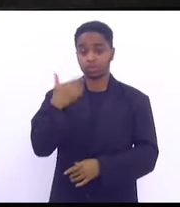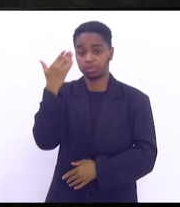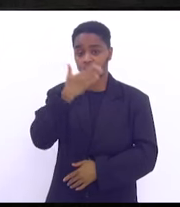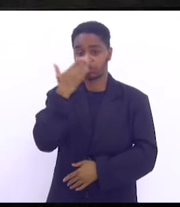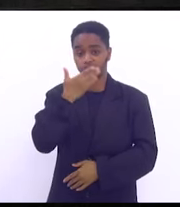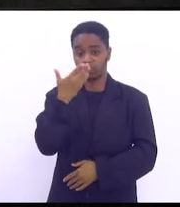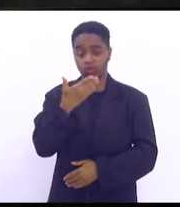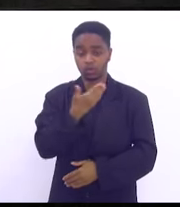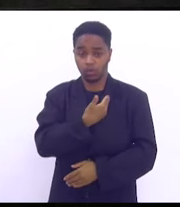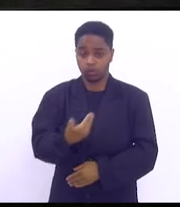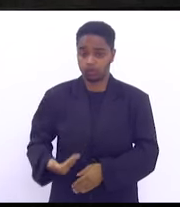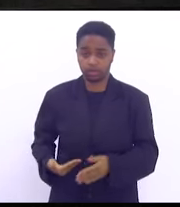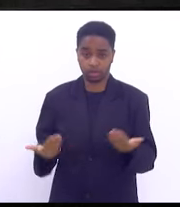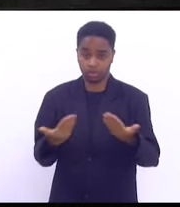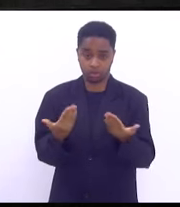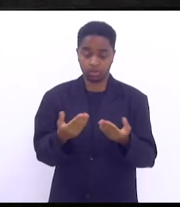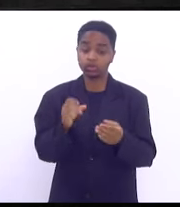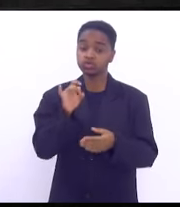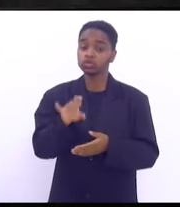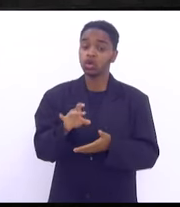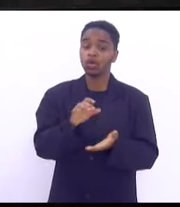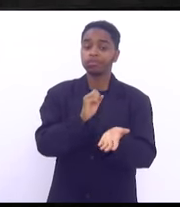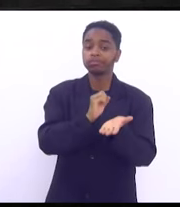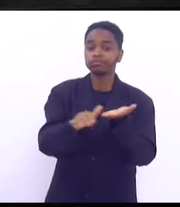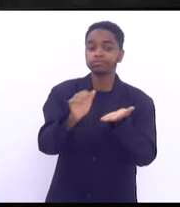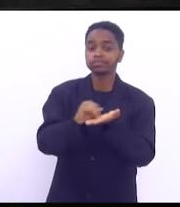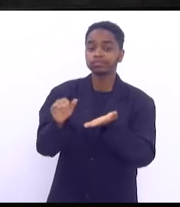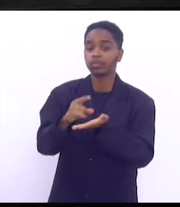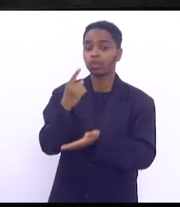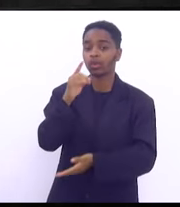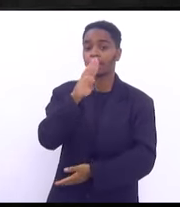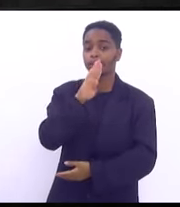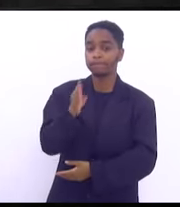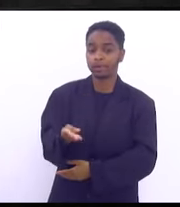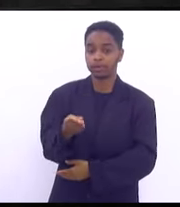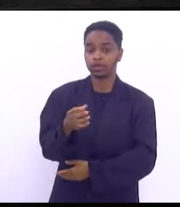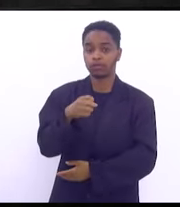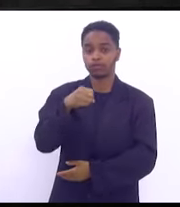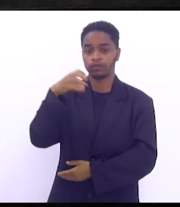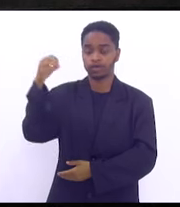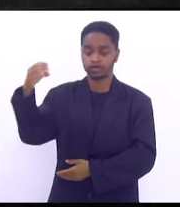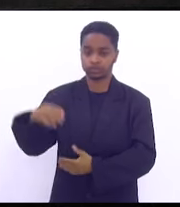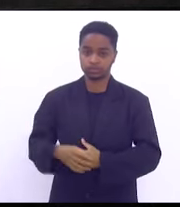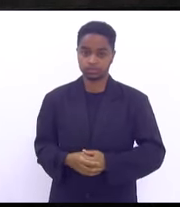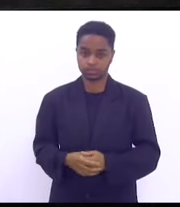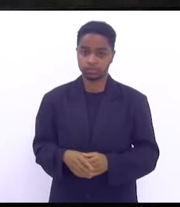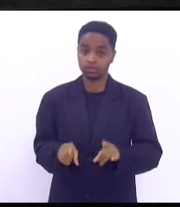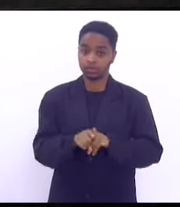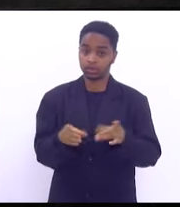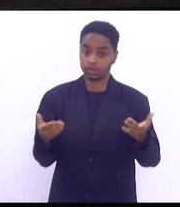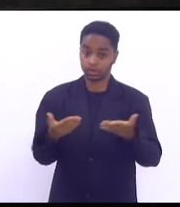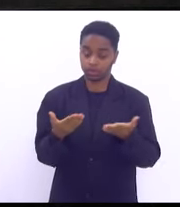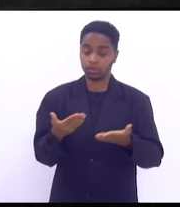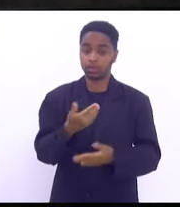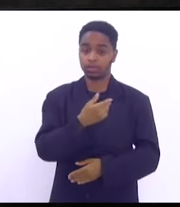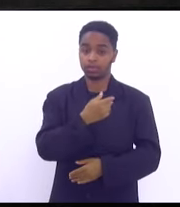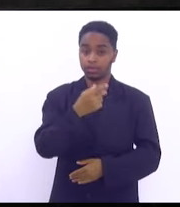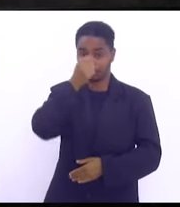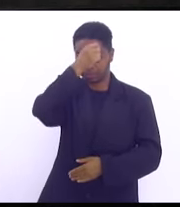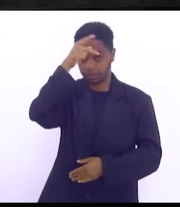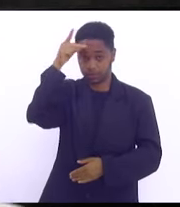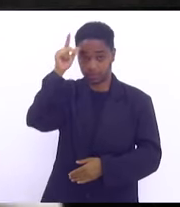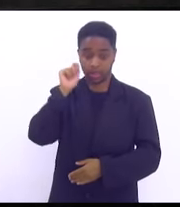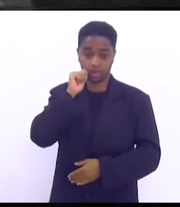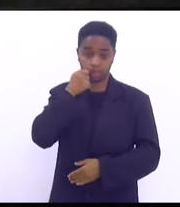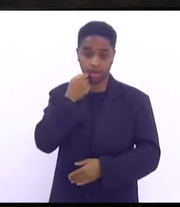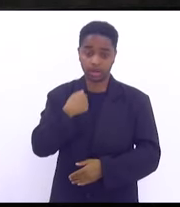nosso atual governo, a não ser gastar um bi em viagens. E ao nosso atual prefeito Eduardo Paes, eu